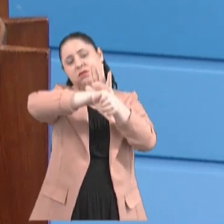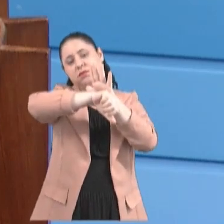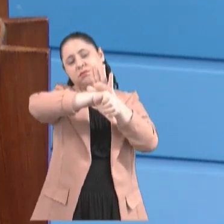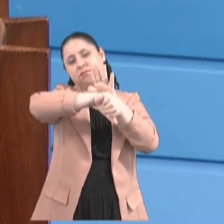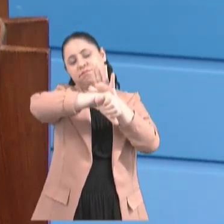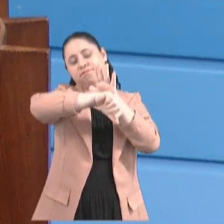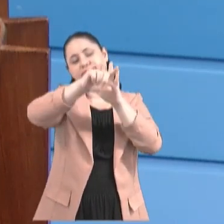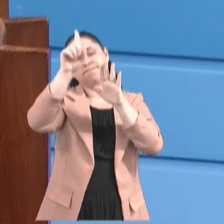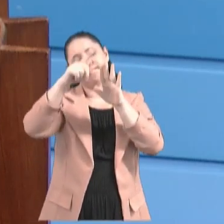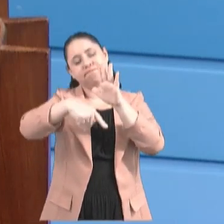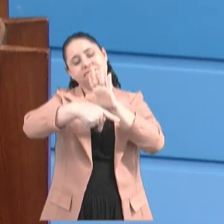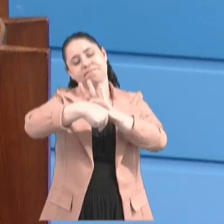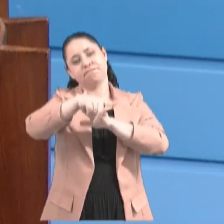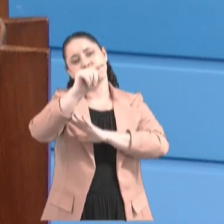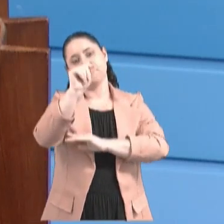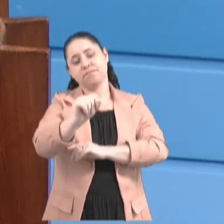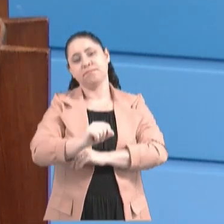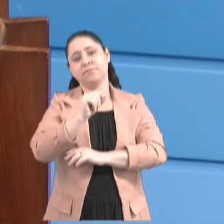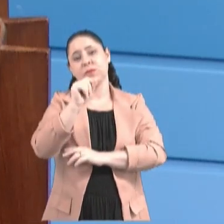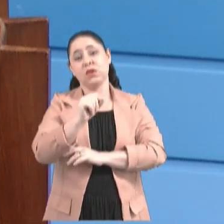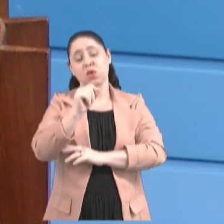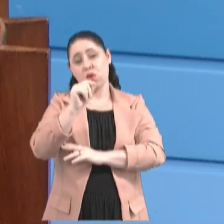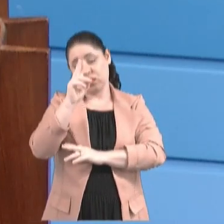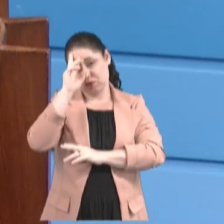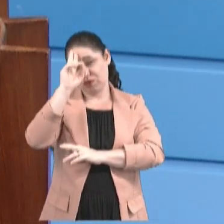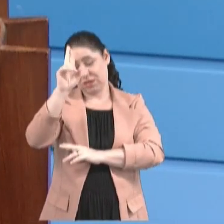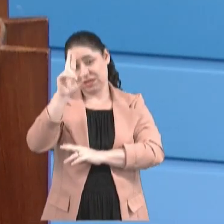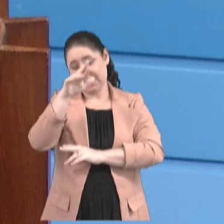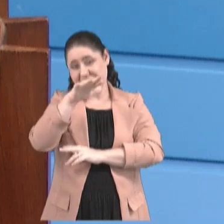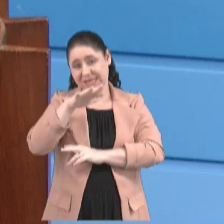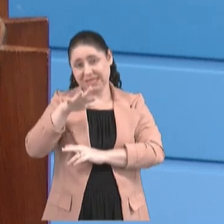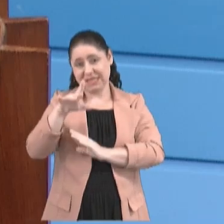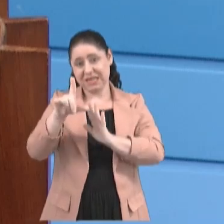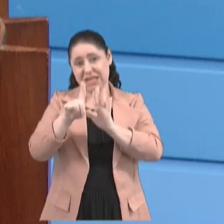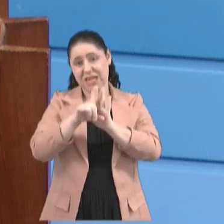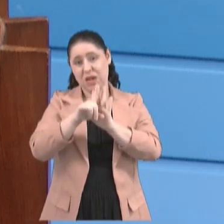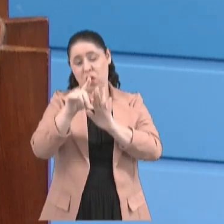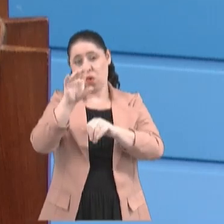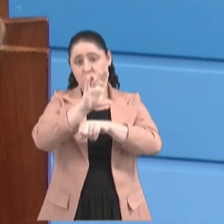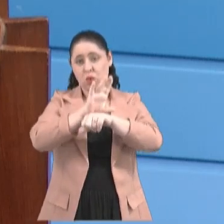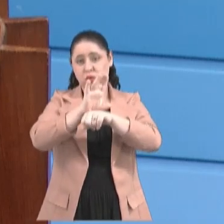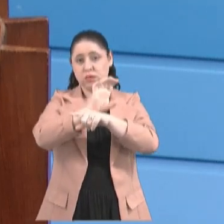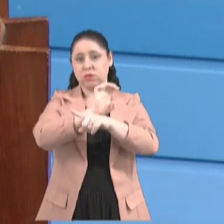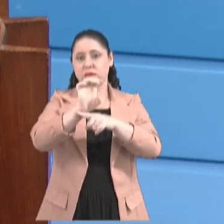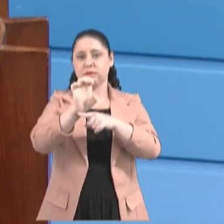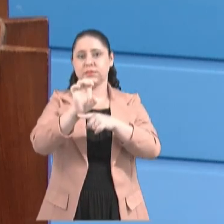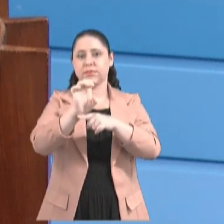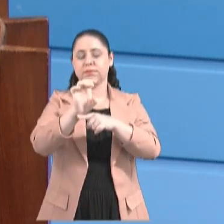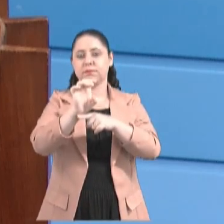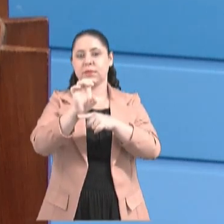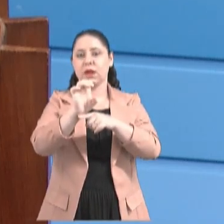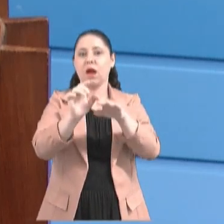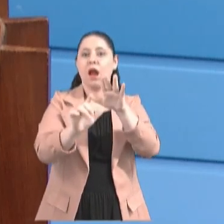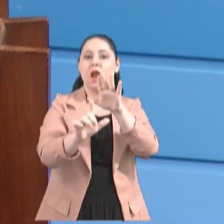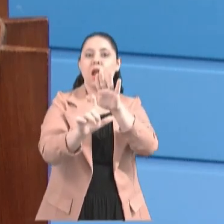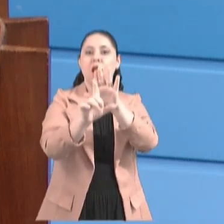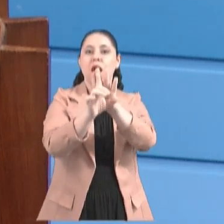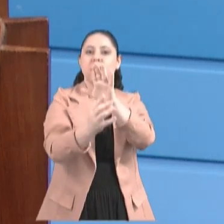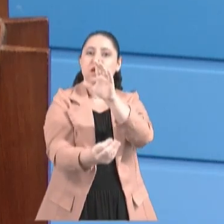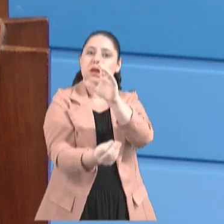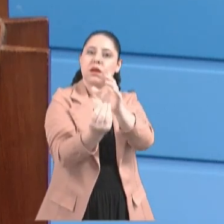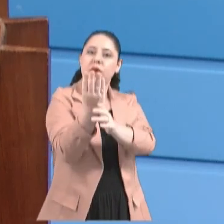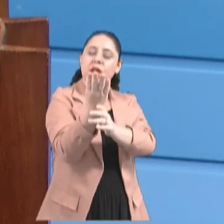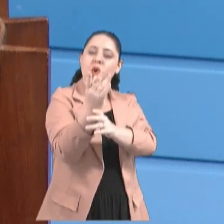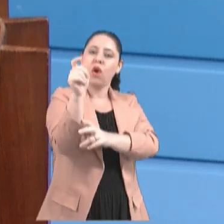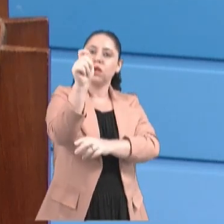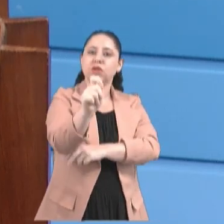e literal do comando legal? A nossa Constituição Estadual, a lei que criou